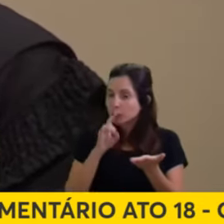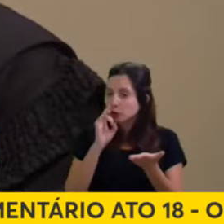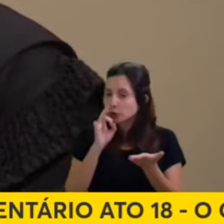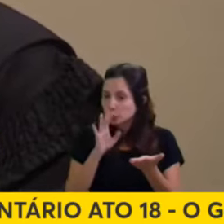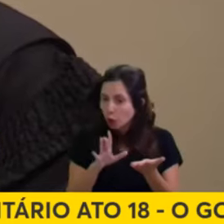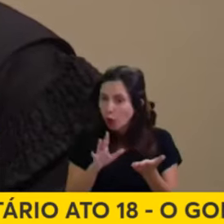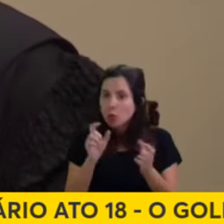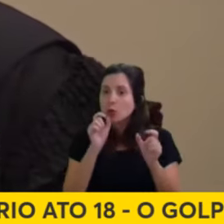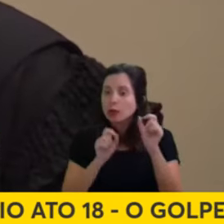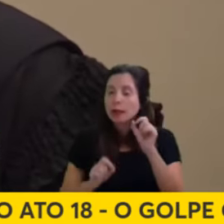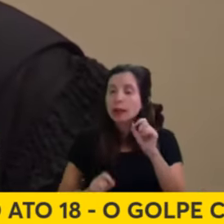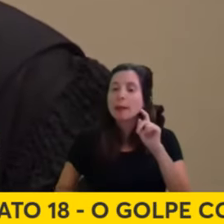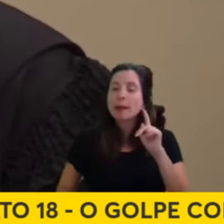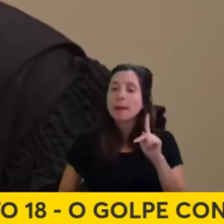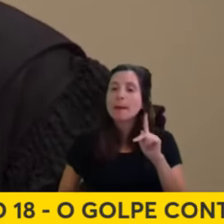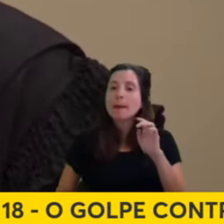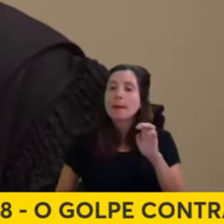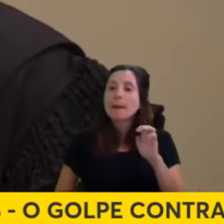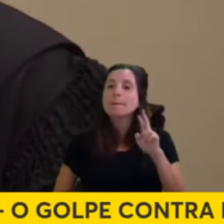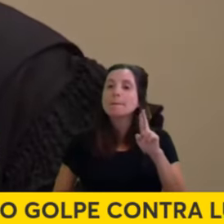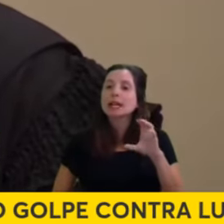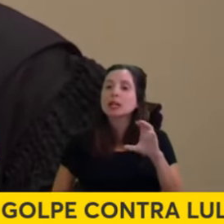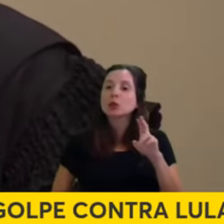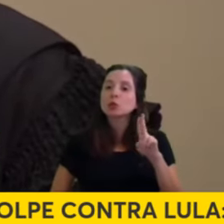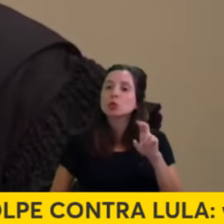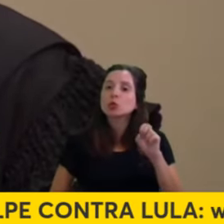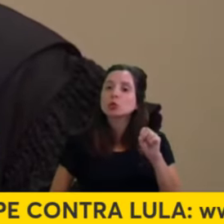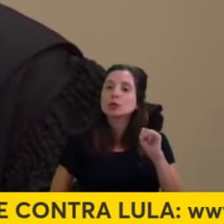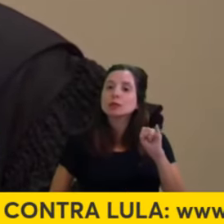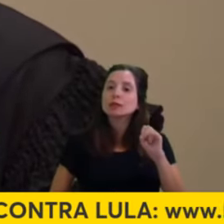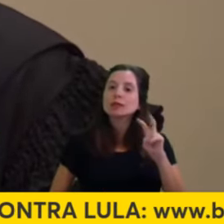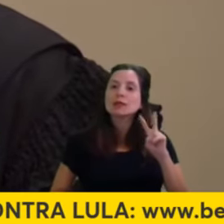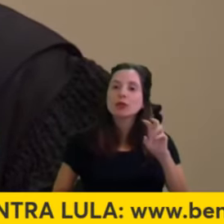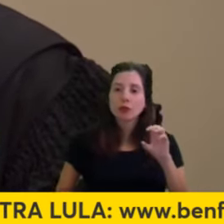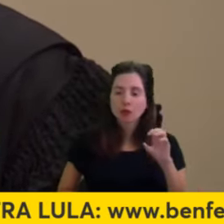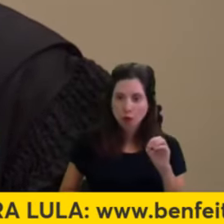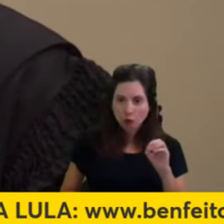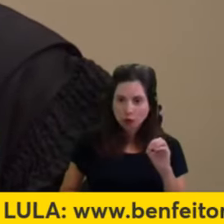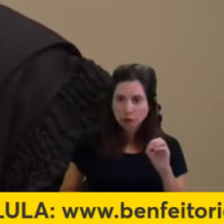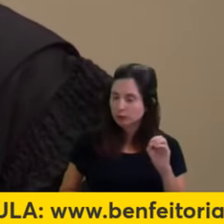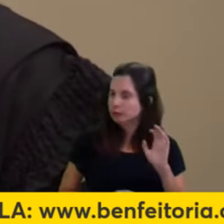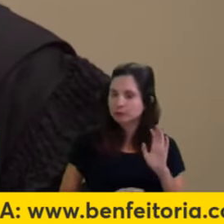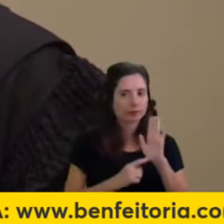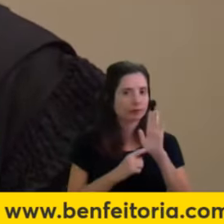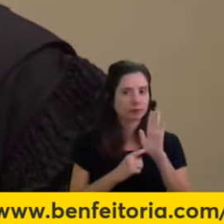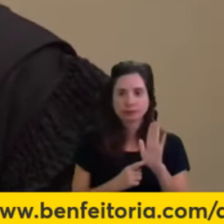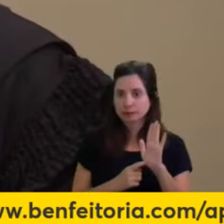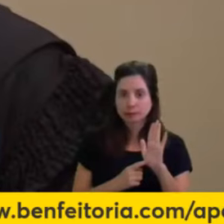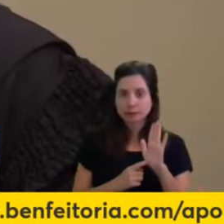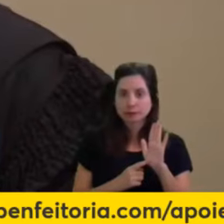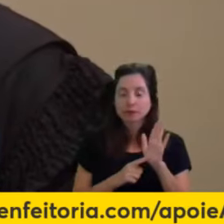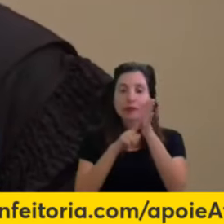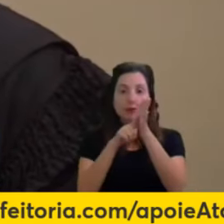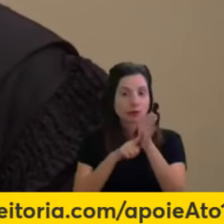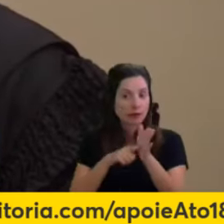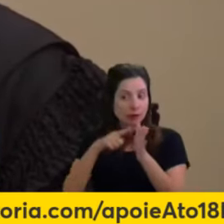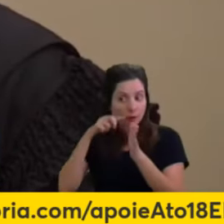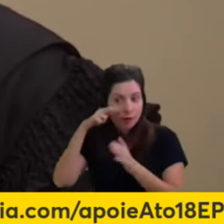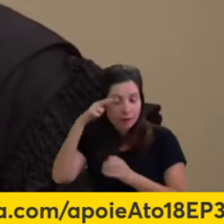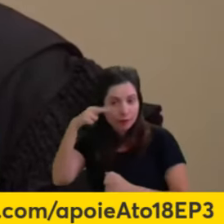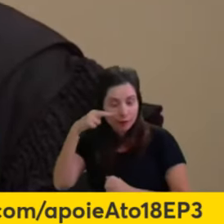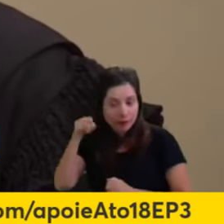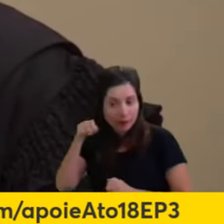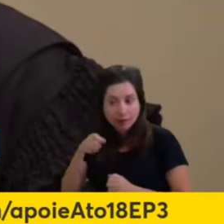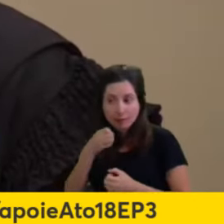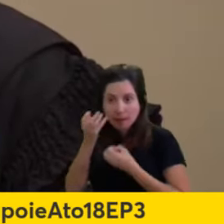preclusivo a prova testemunhal aqui produzida em nada auxiliou nessa demonstração tendo investigado Sérgio moro em seu depoimento